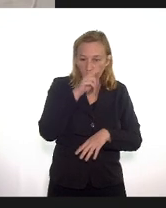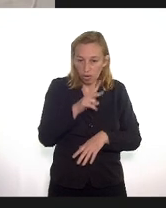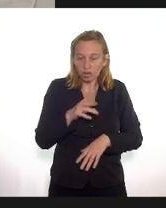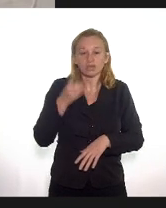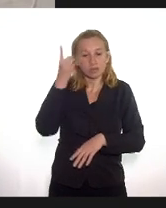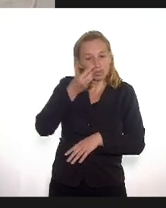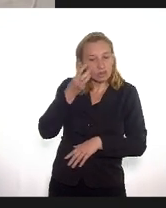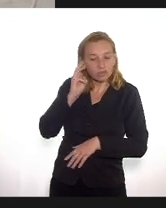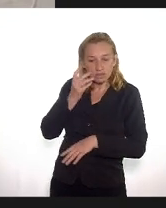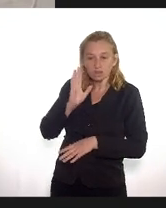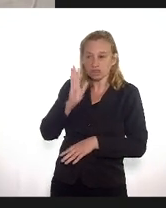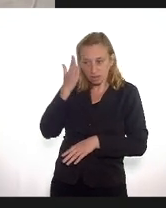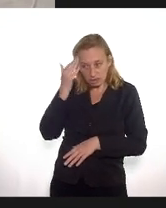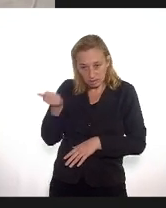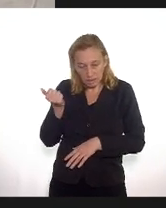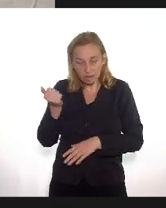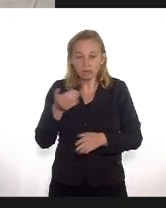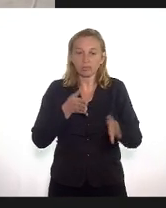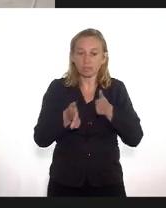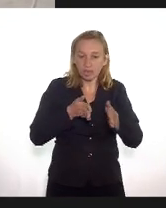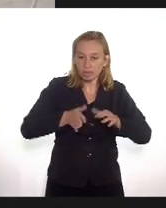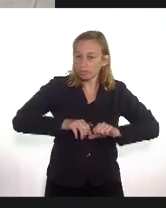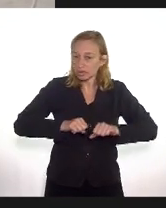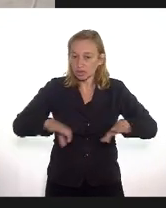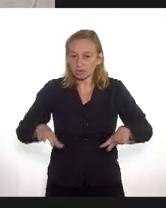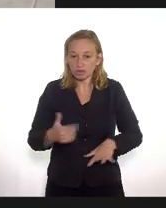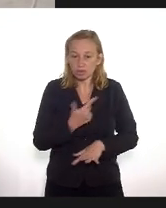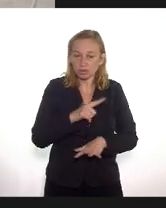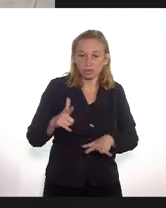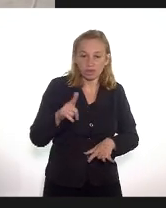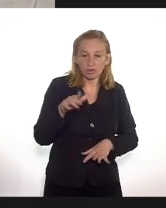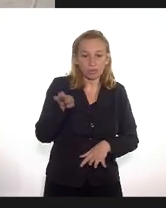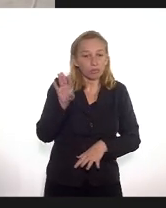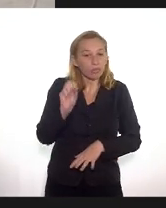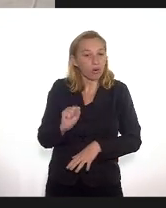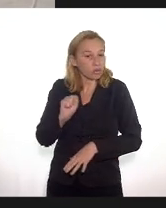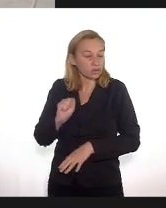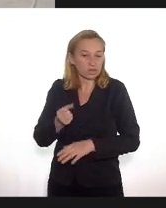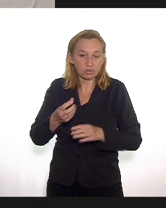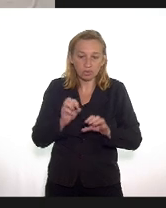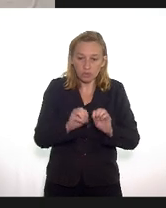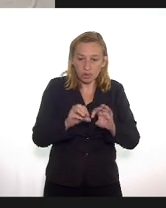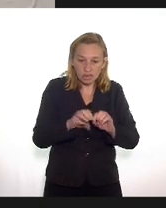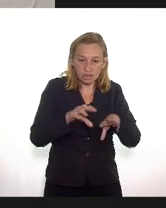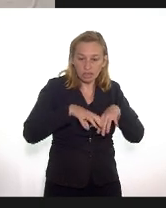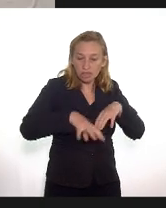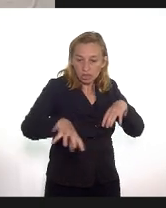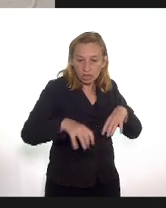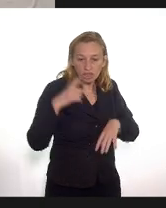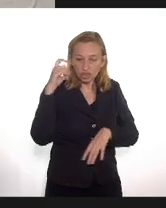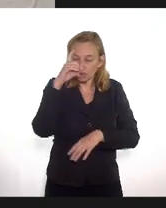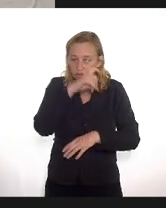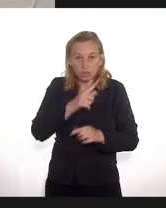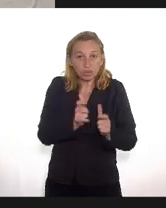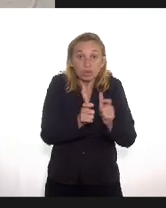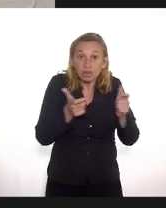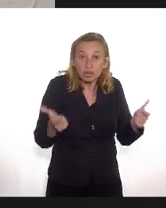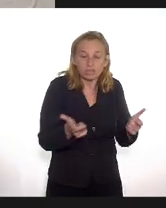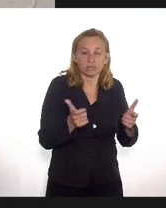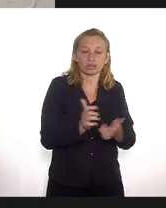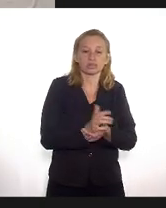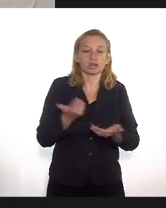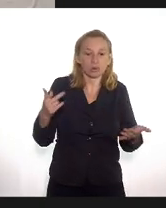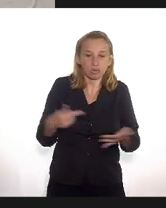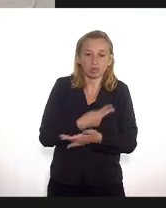gente caminhou até para o Ministério Público no período de pandemia, porque não houve bolsas para o ensino à distância. É uma dificuldade muito grande que